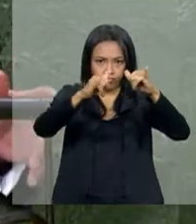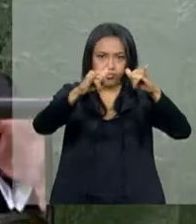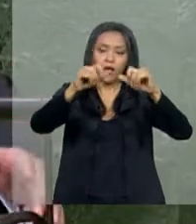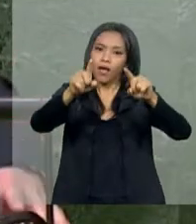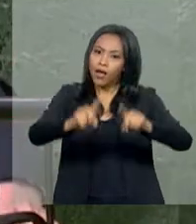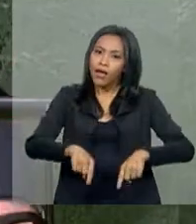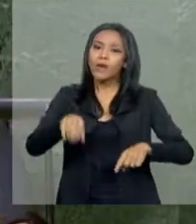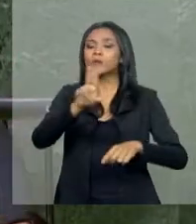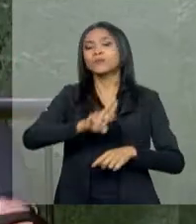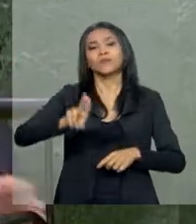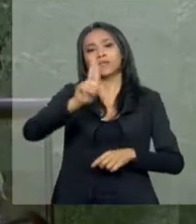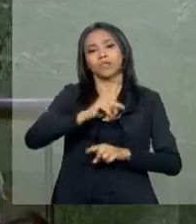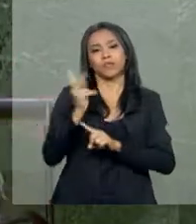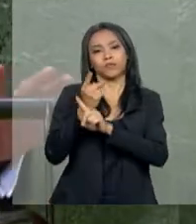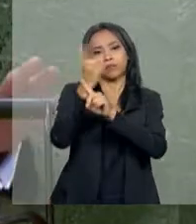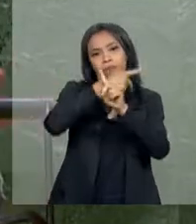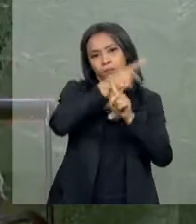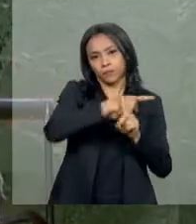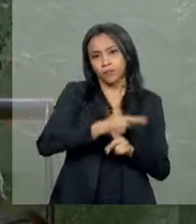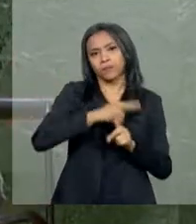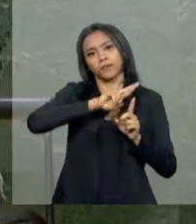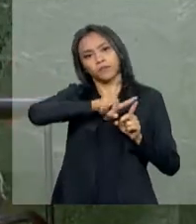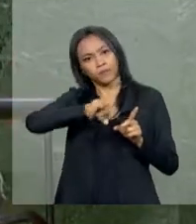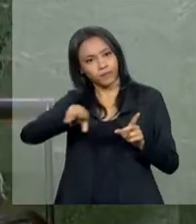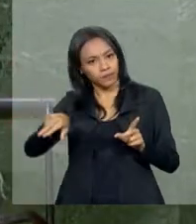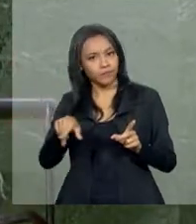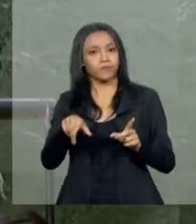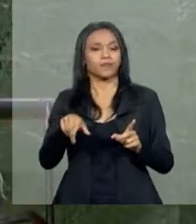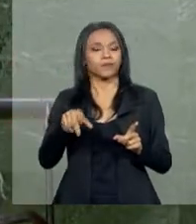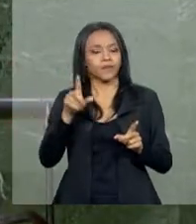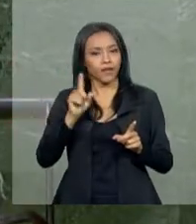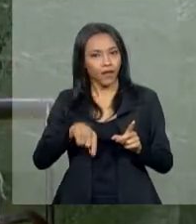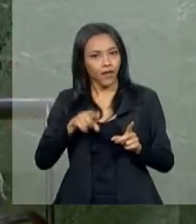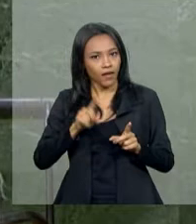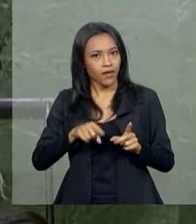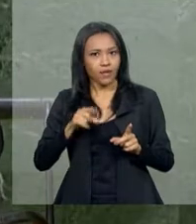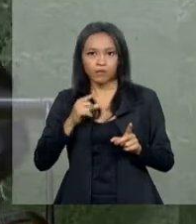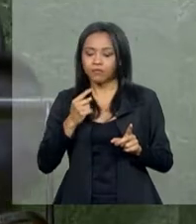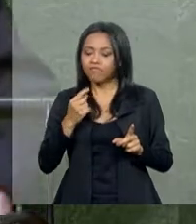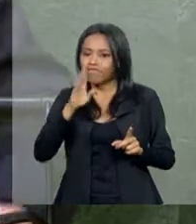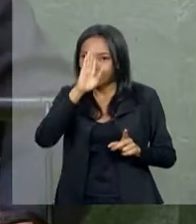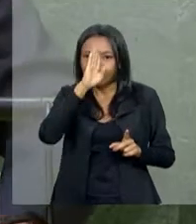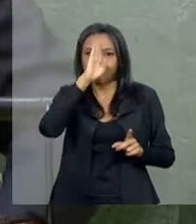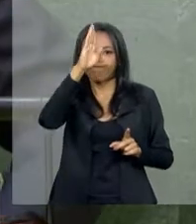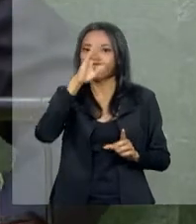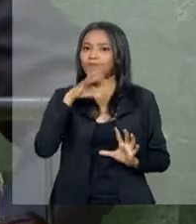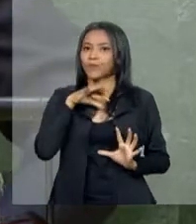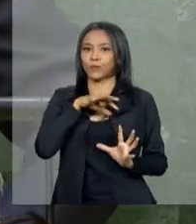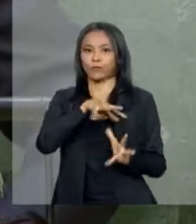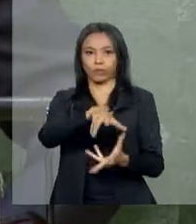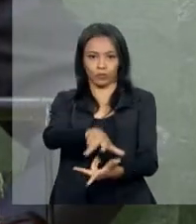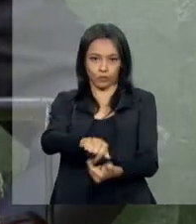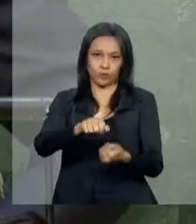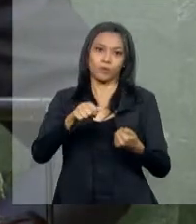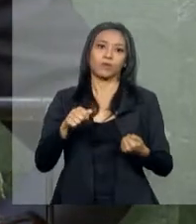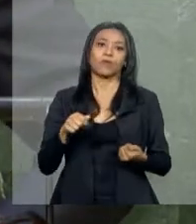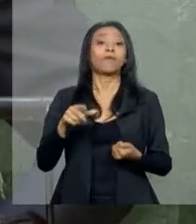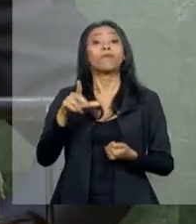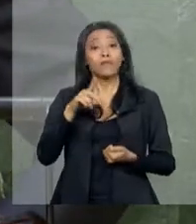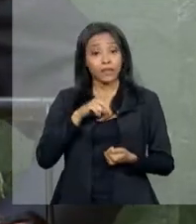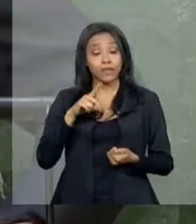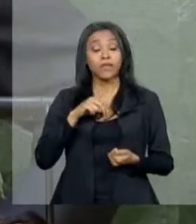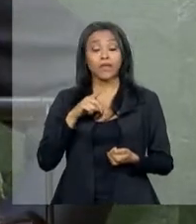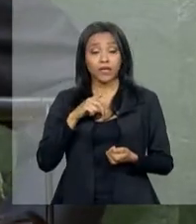e renovável. Aliás, é uma das mais sustentáveis do mundo. Têm sido também